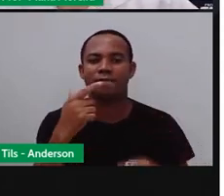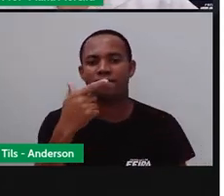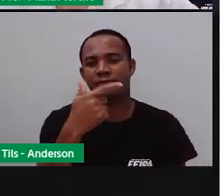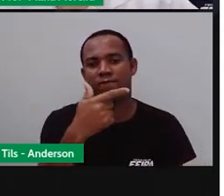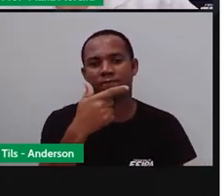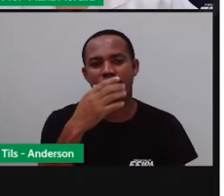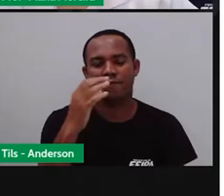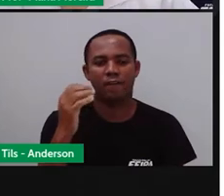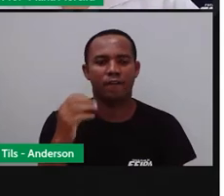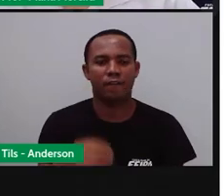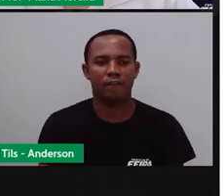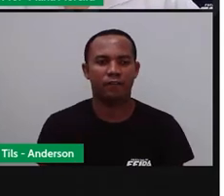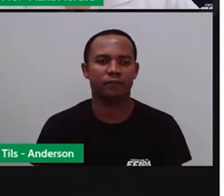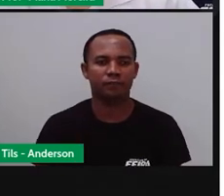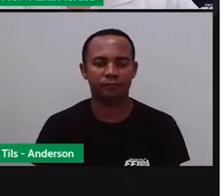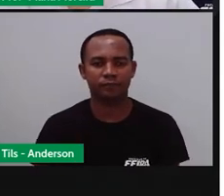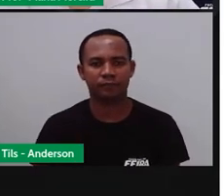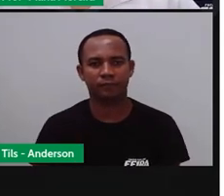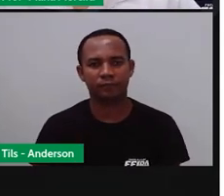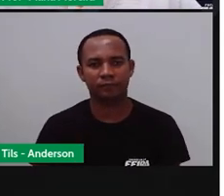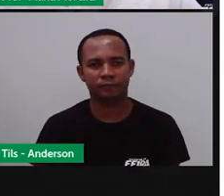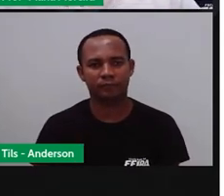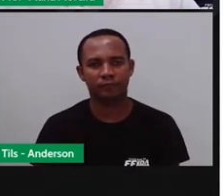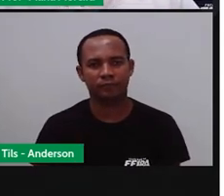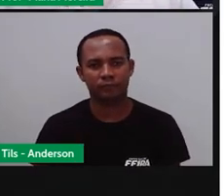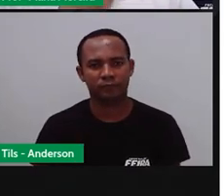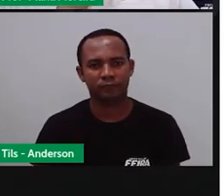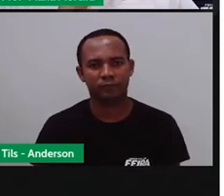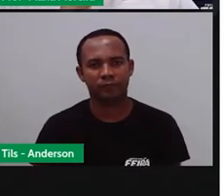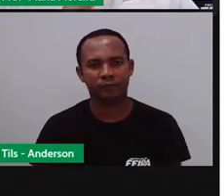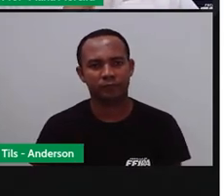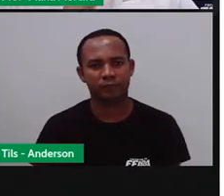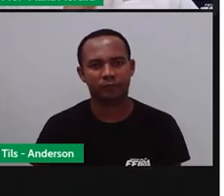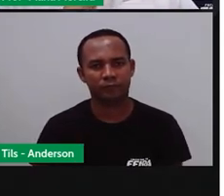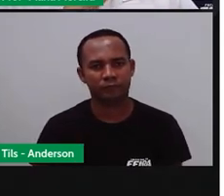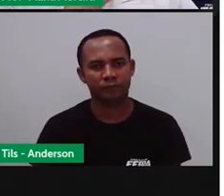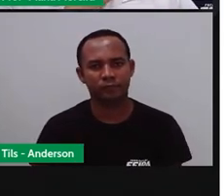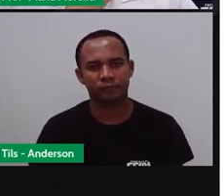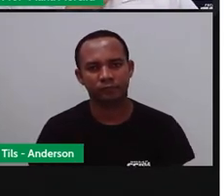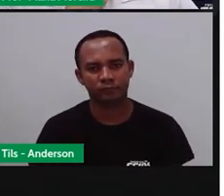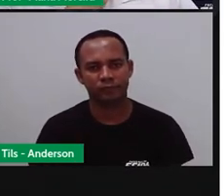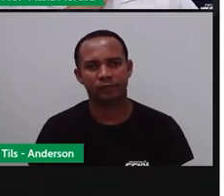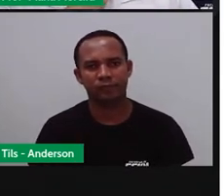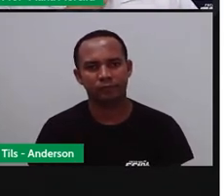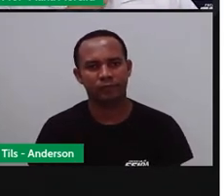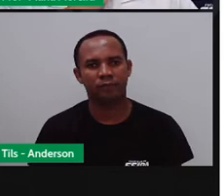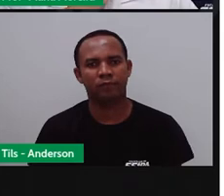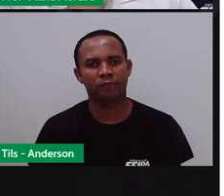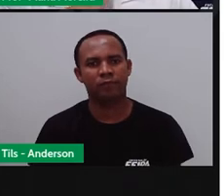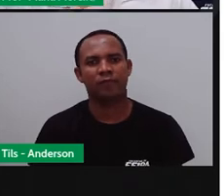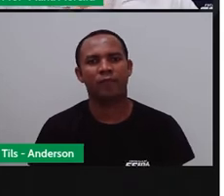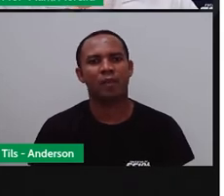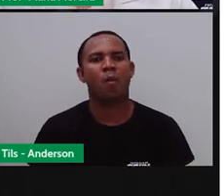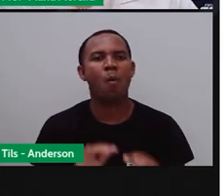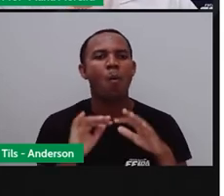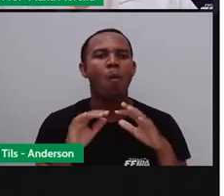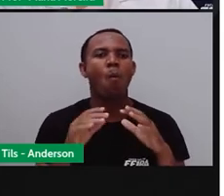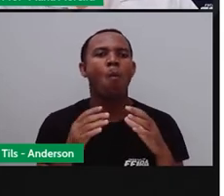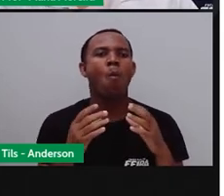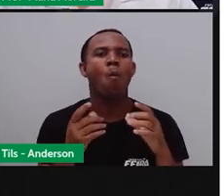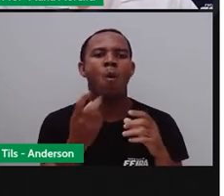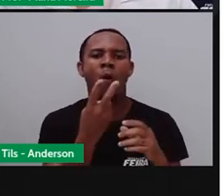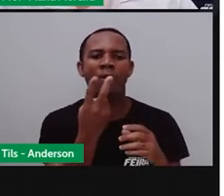20. Vamos lá. Qual a quantidade de lixo recolheram os dois meninos